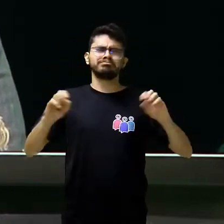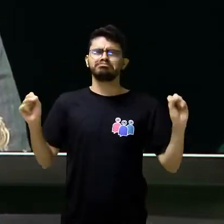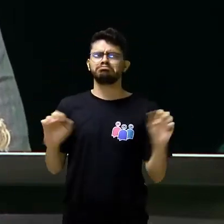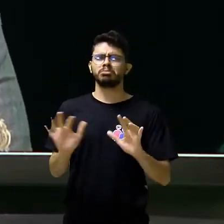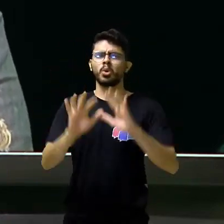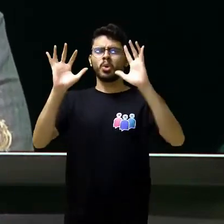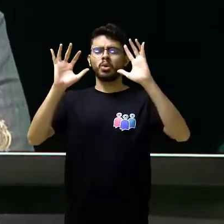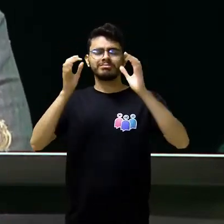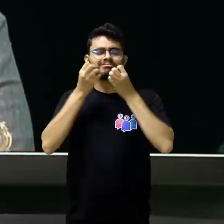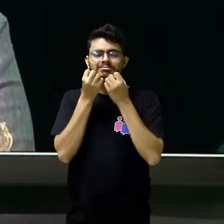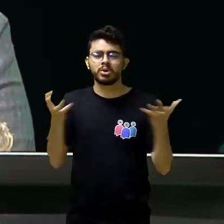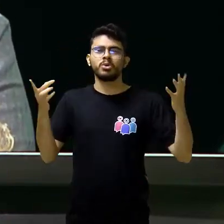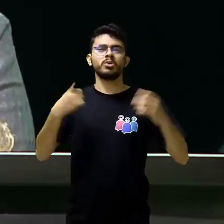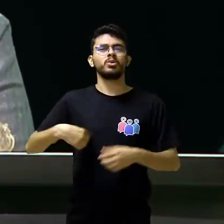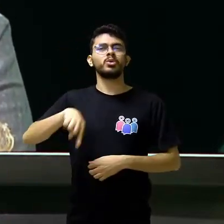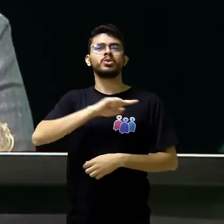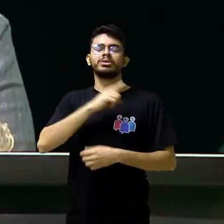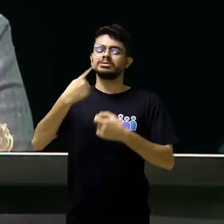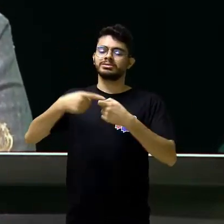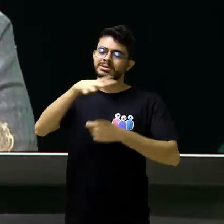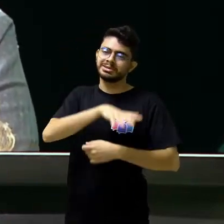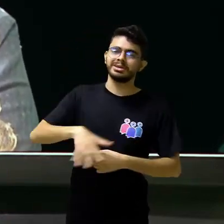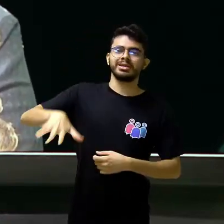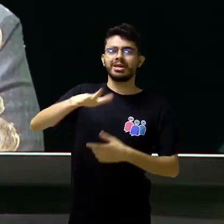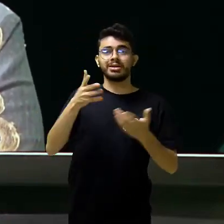engrandece a nossa cidade.